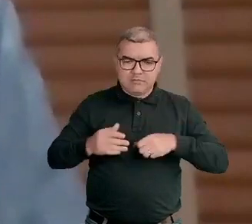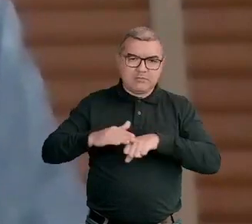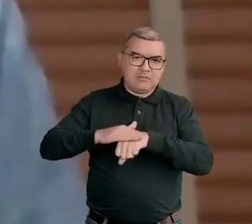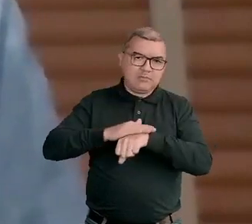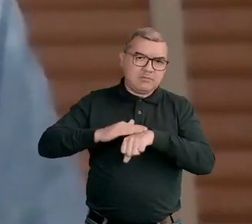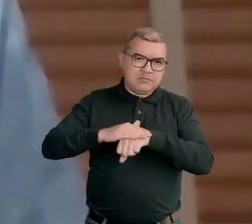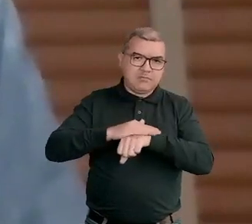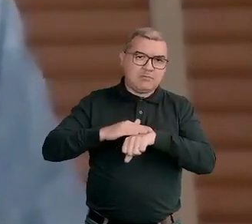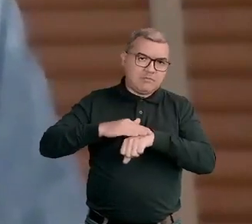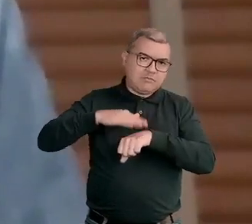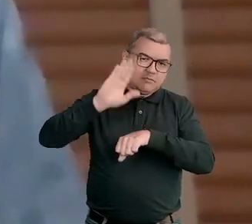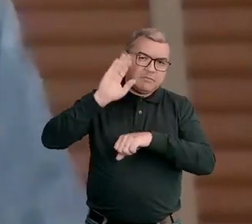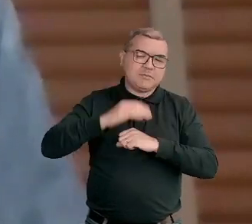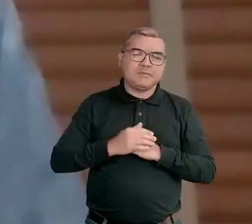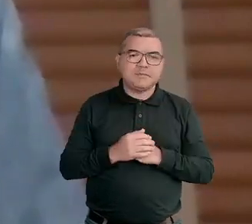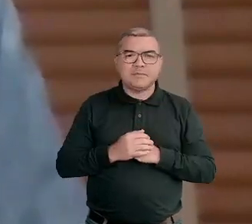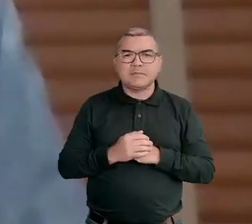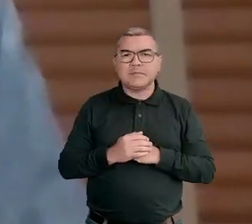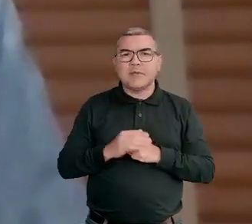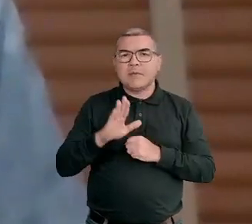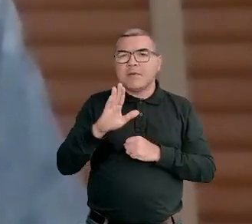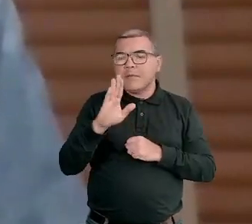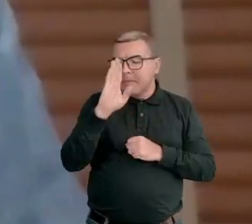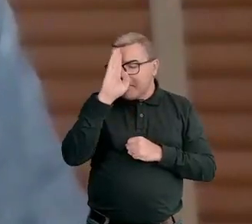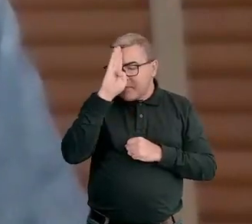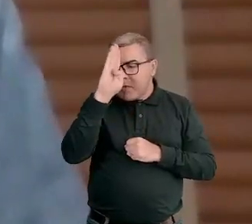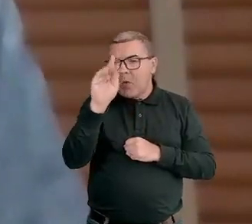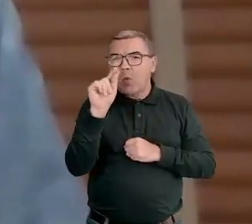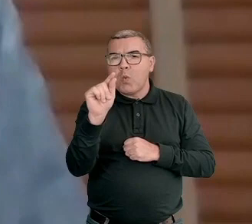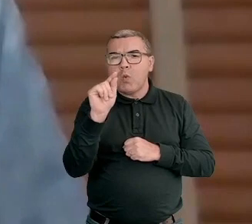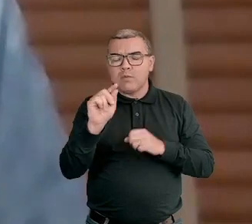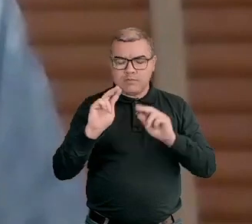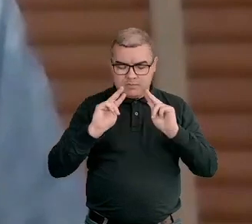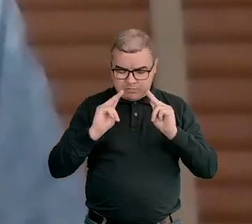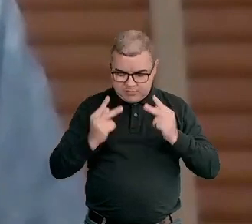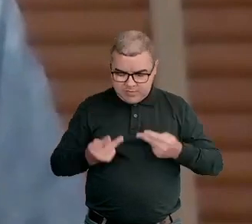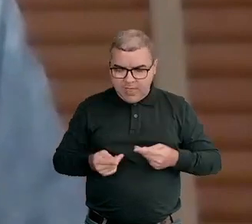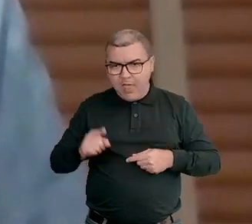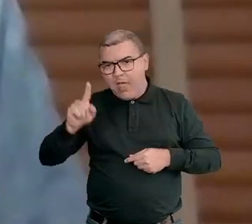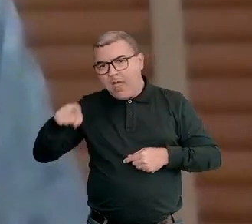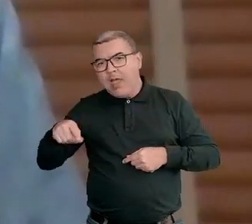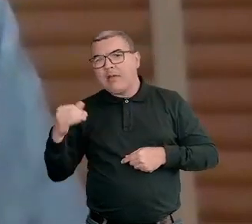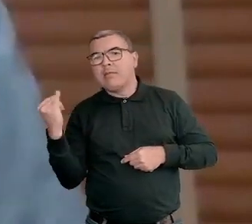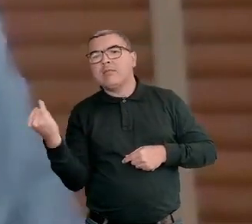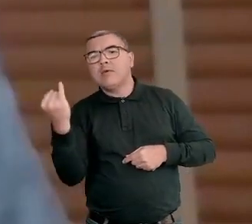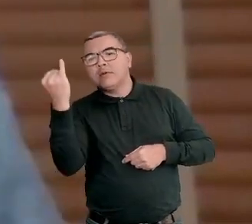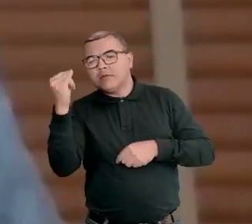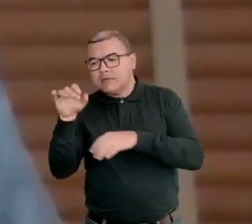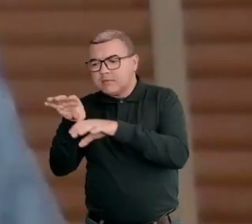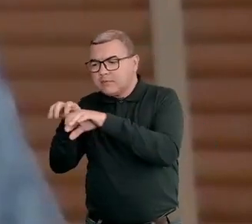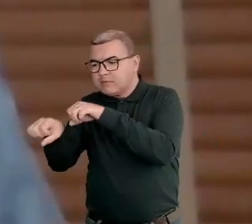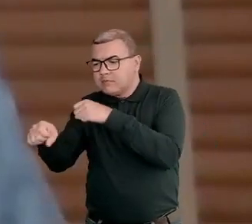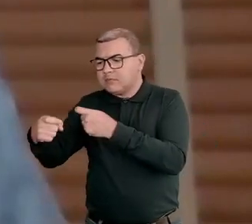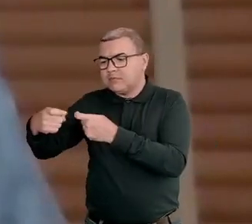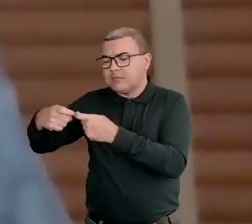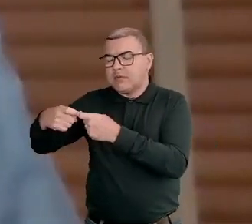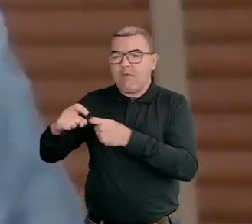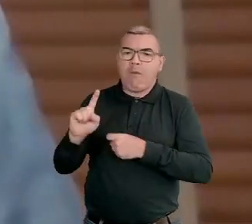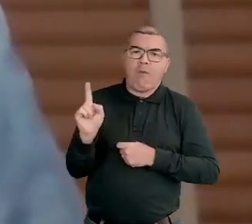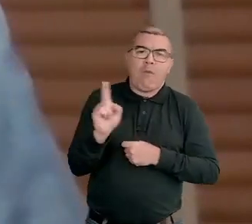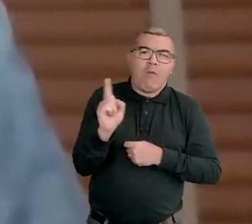Mais precisamente, o quanto humanidade é ou não relevante na formação